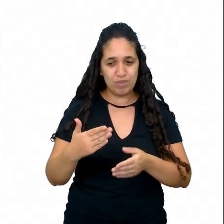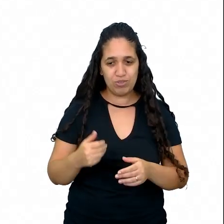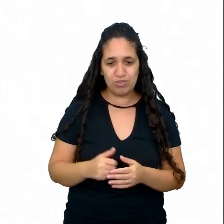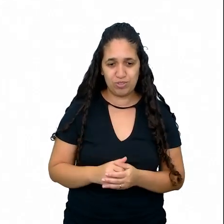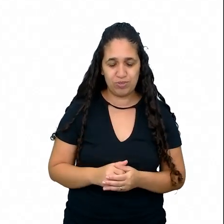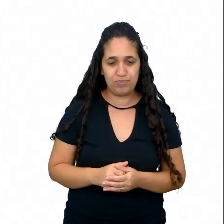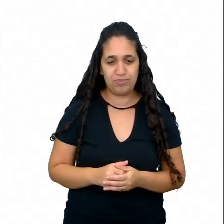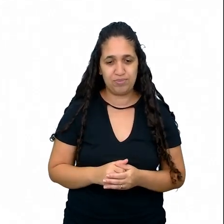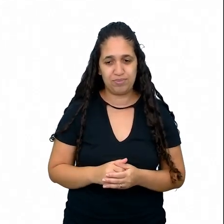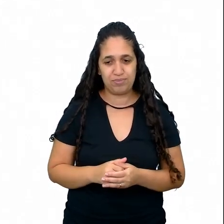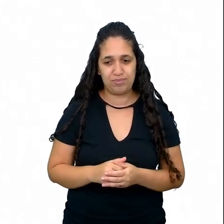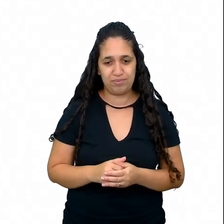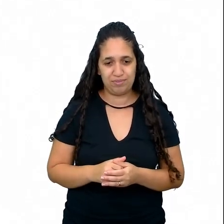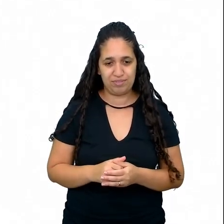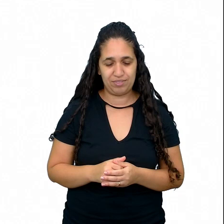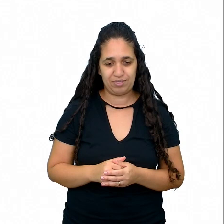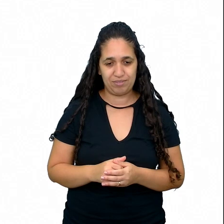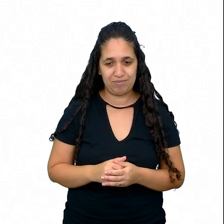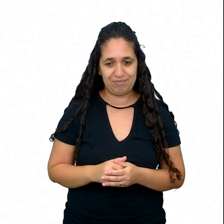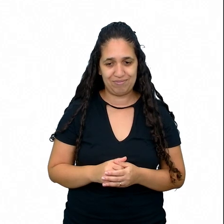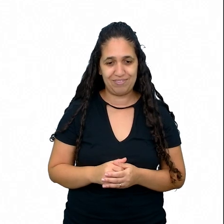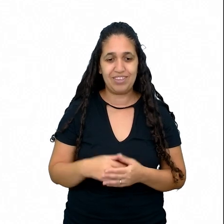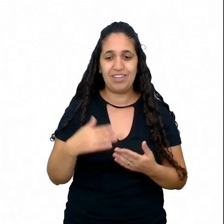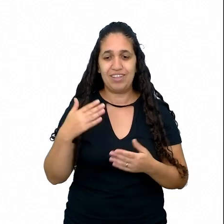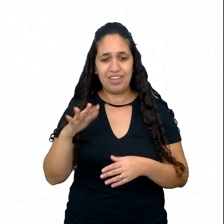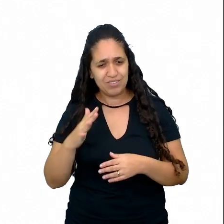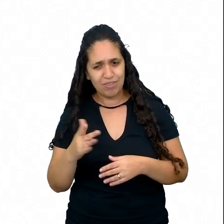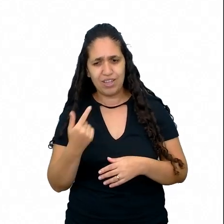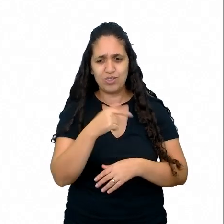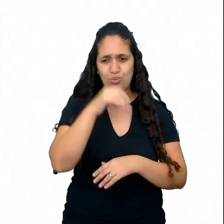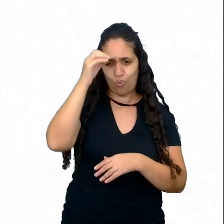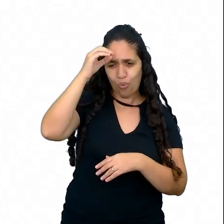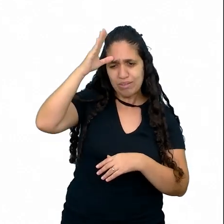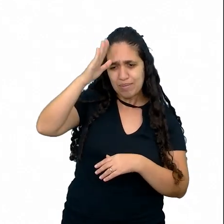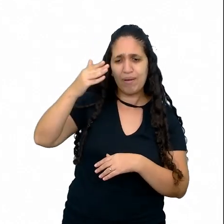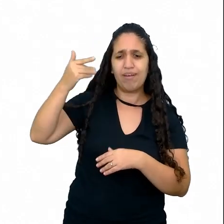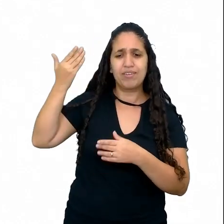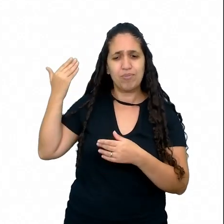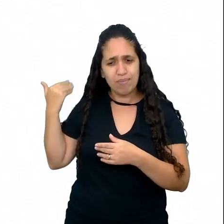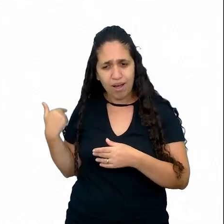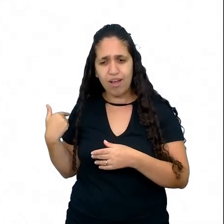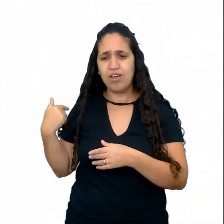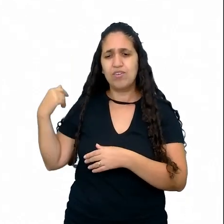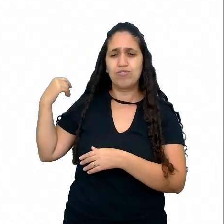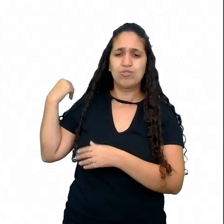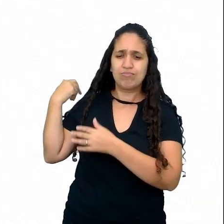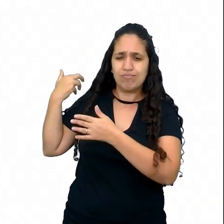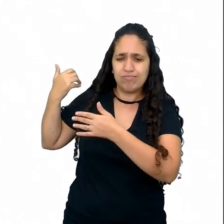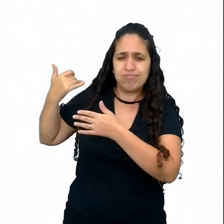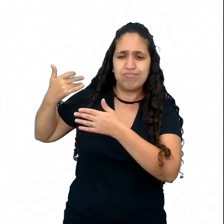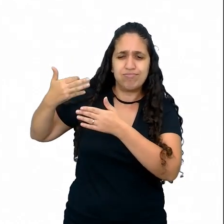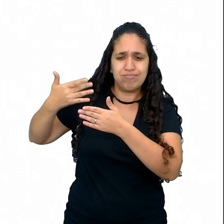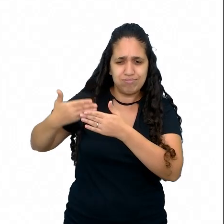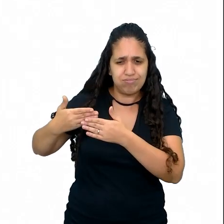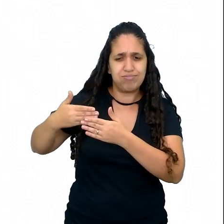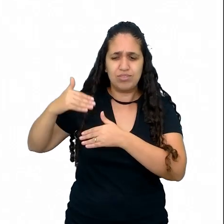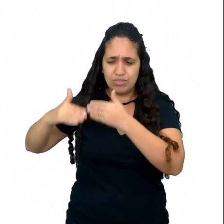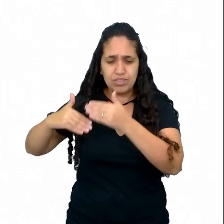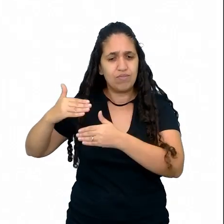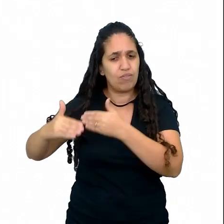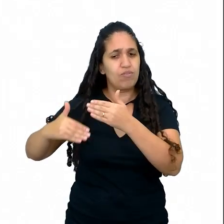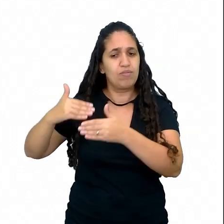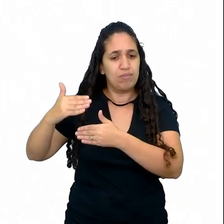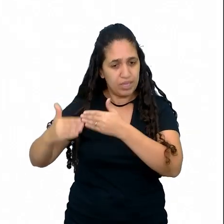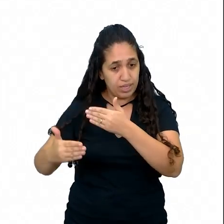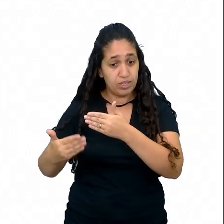os conhecimentos prévios que esse aluno tem? Dependendo do conhecimento prévio que ele traz, eu vou trabalhar no desenvolvimento, ou seja, eu vou desenvolver